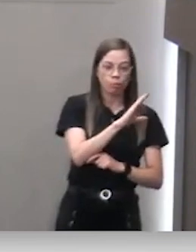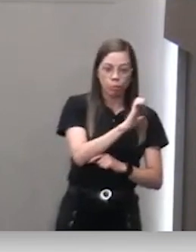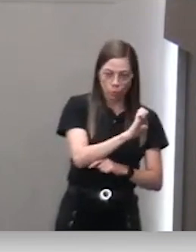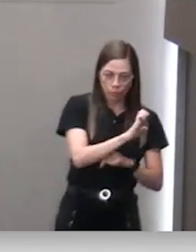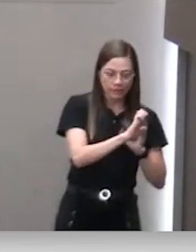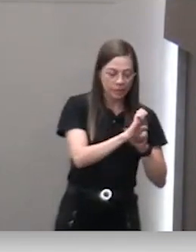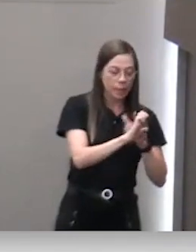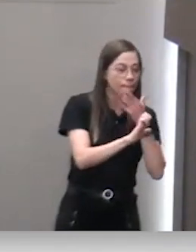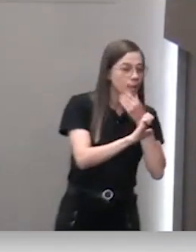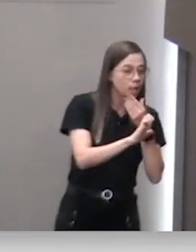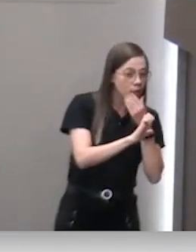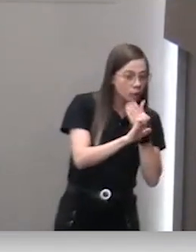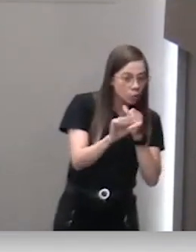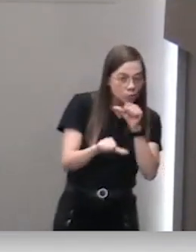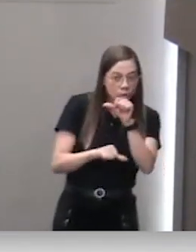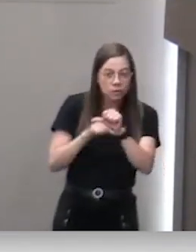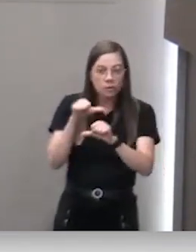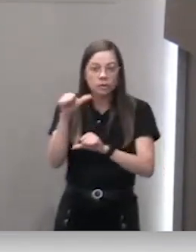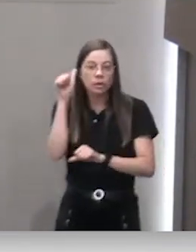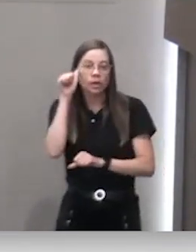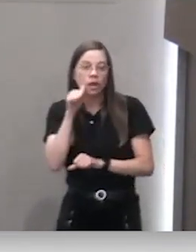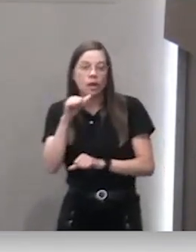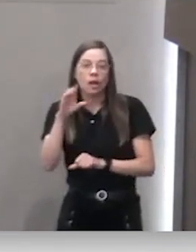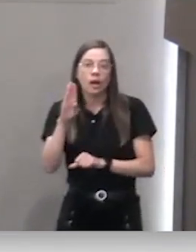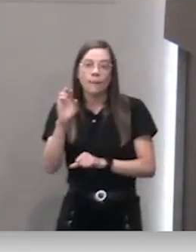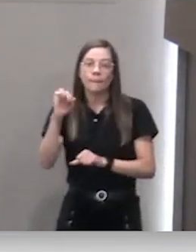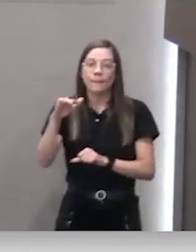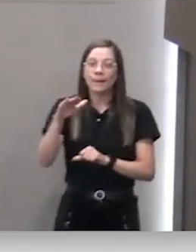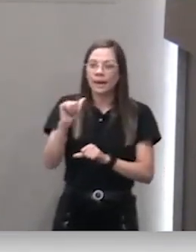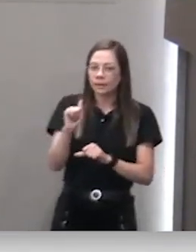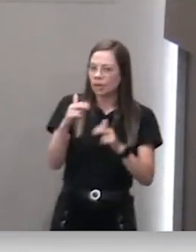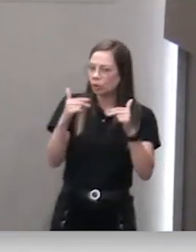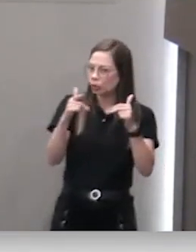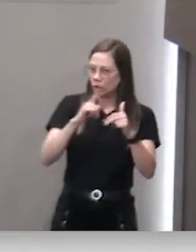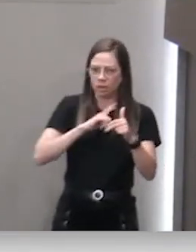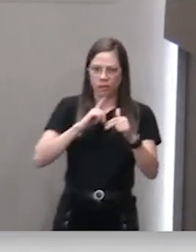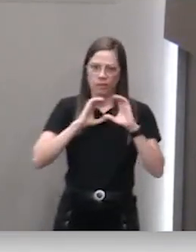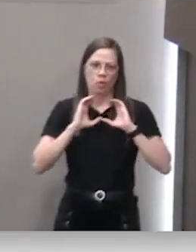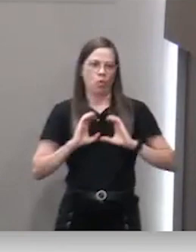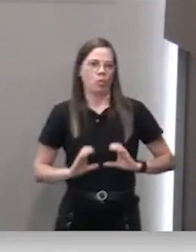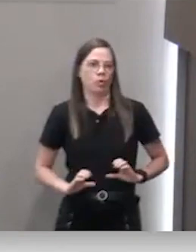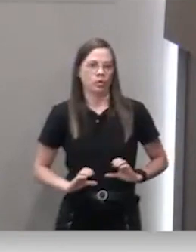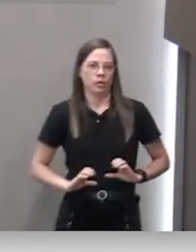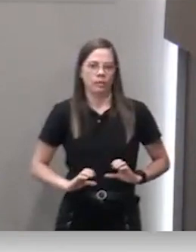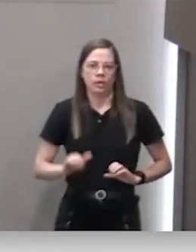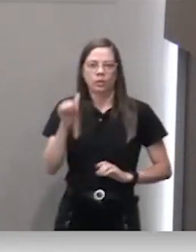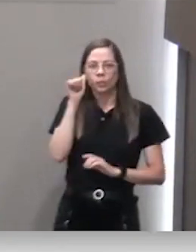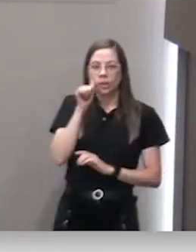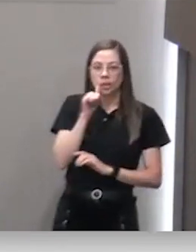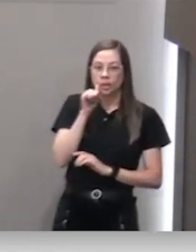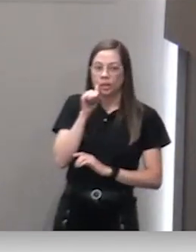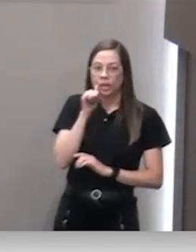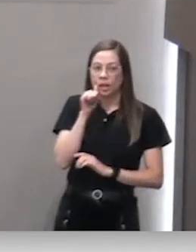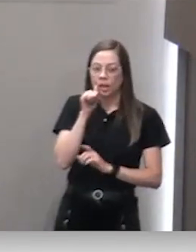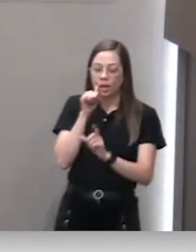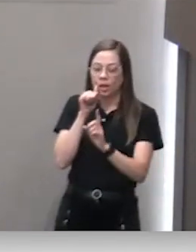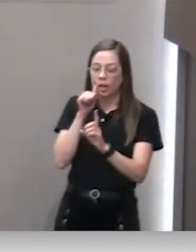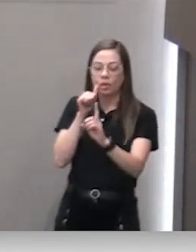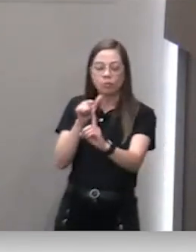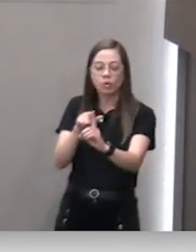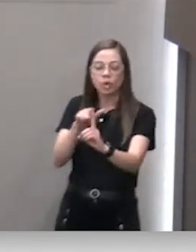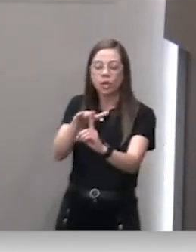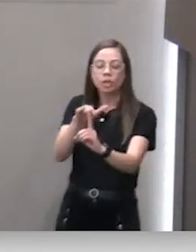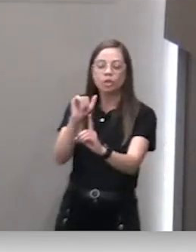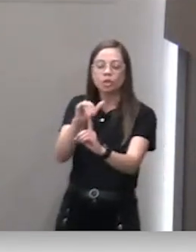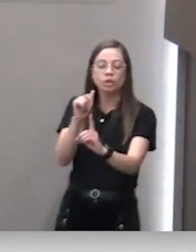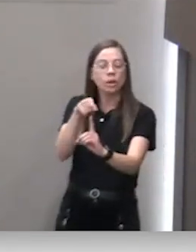se conformou e nunca teve um comportamento feminino. Os coleguinhas dele chamavam ele de